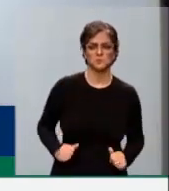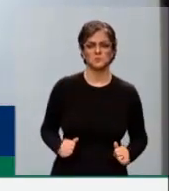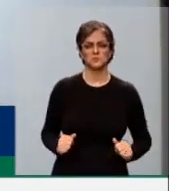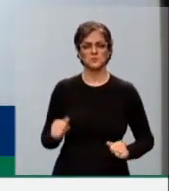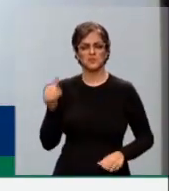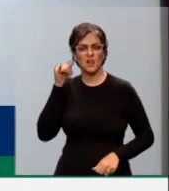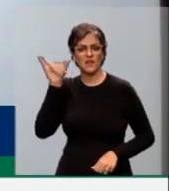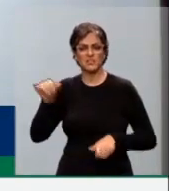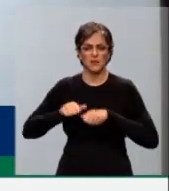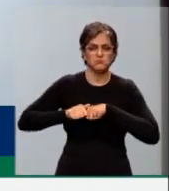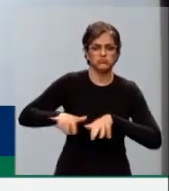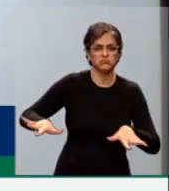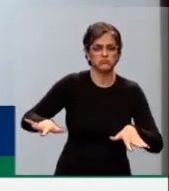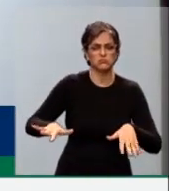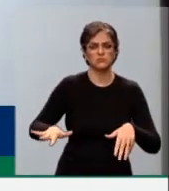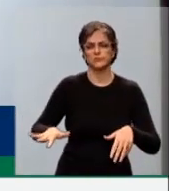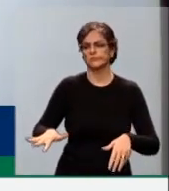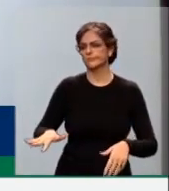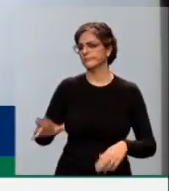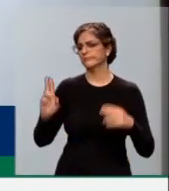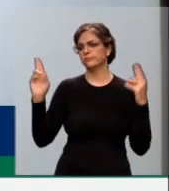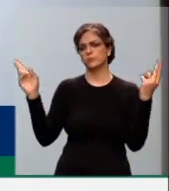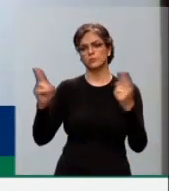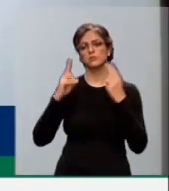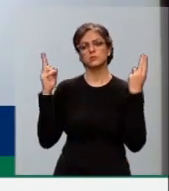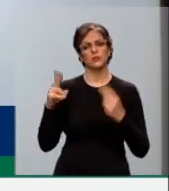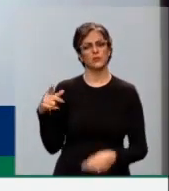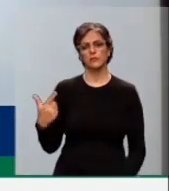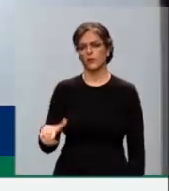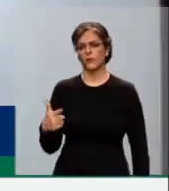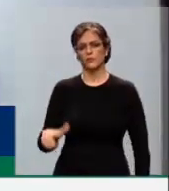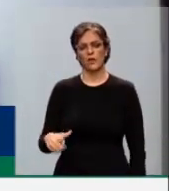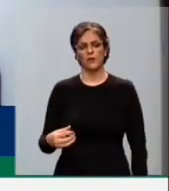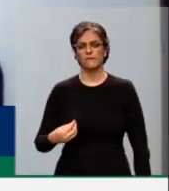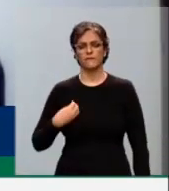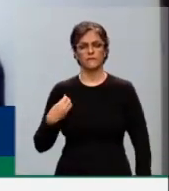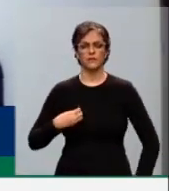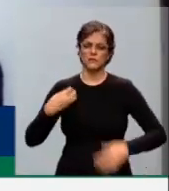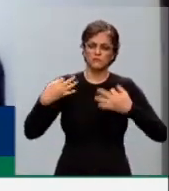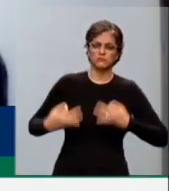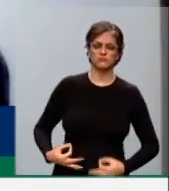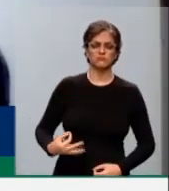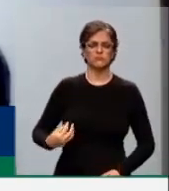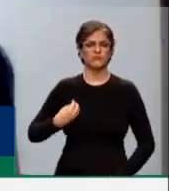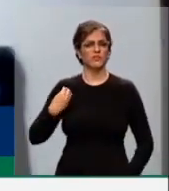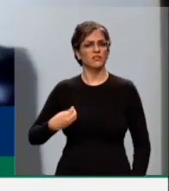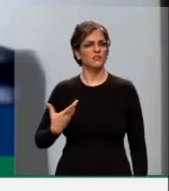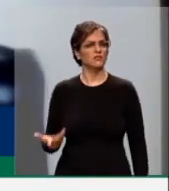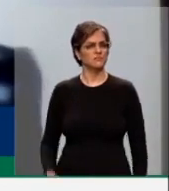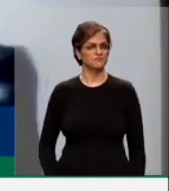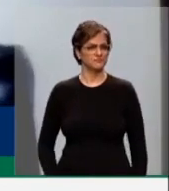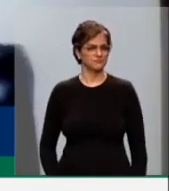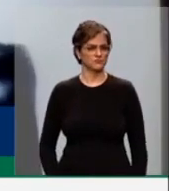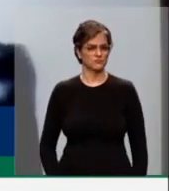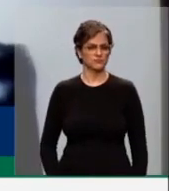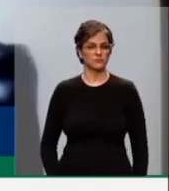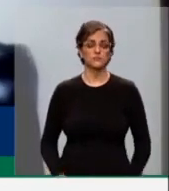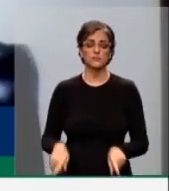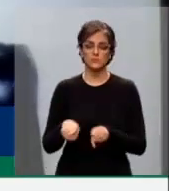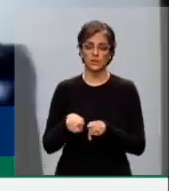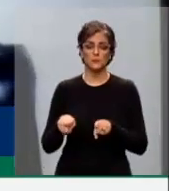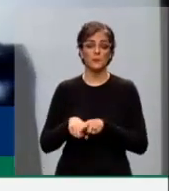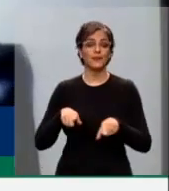descontaminação, sendo que essas pessoas não têm condições mínimas dignas de sobrevivência. A gente está falando de uma classe trabalhadora também